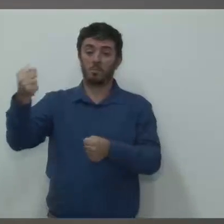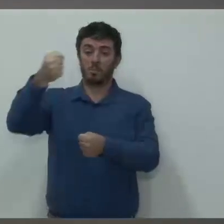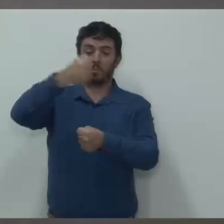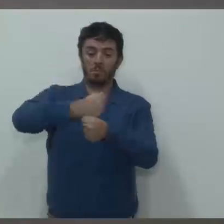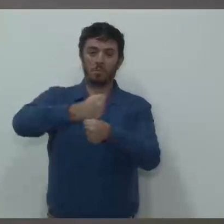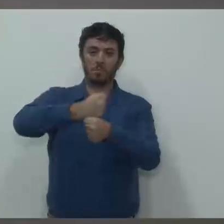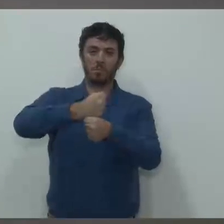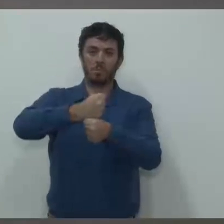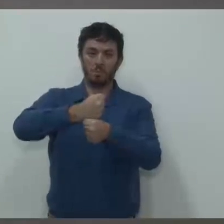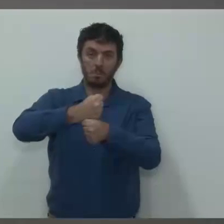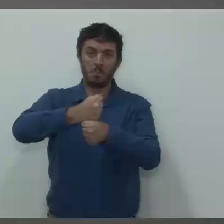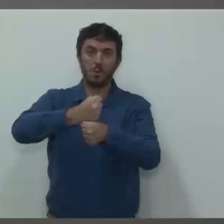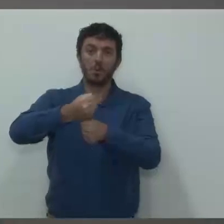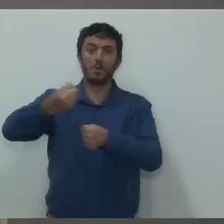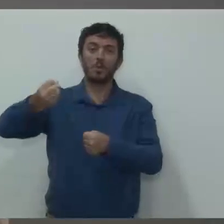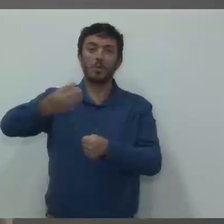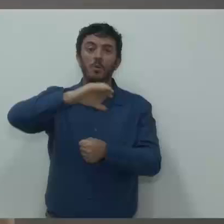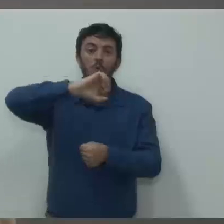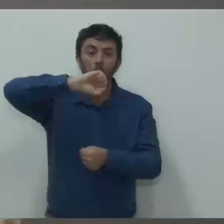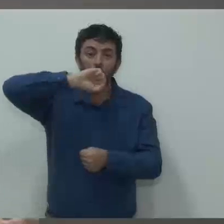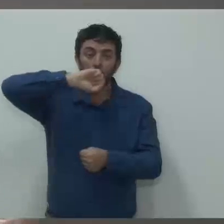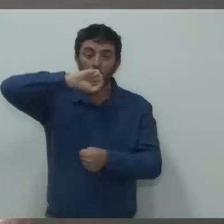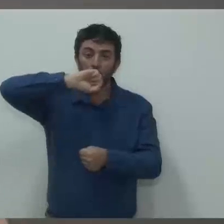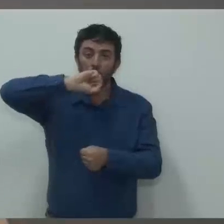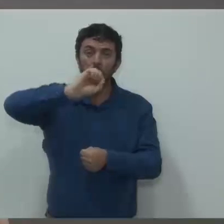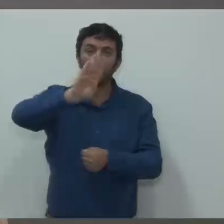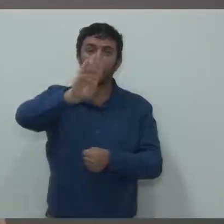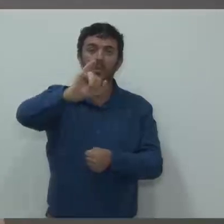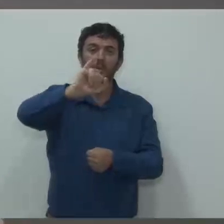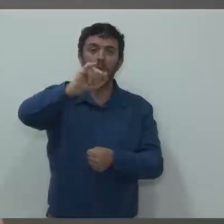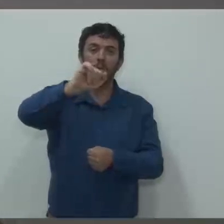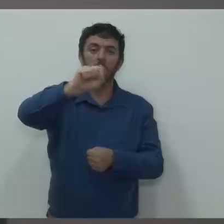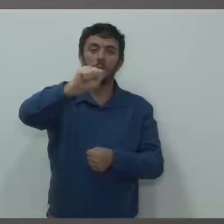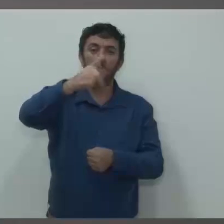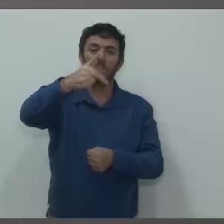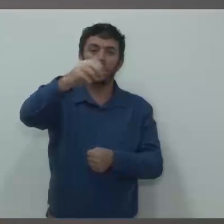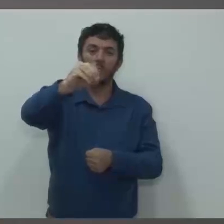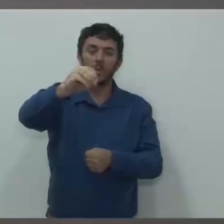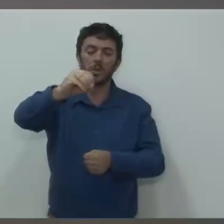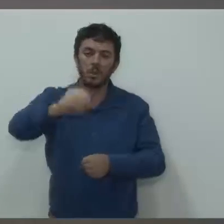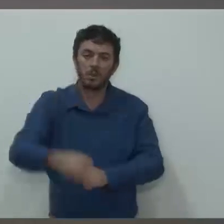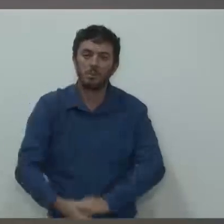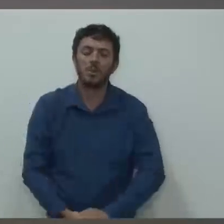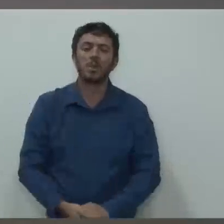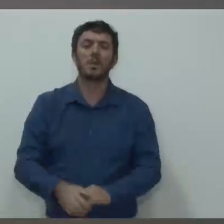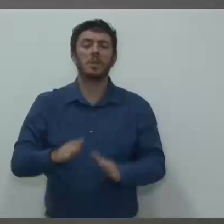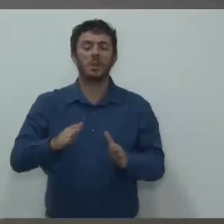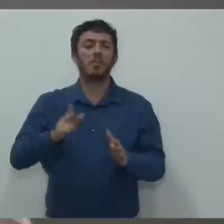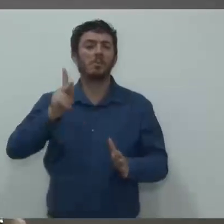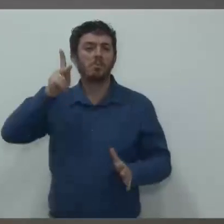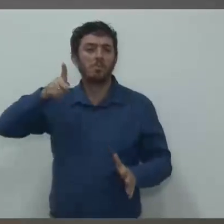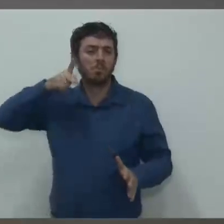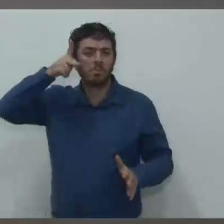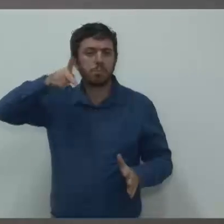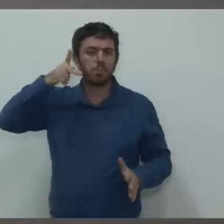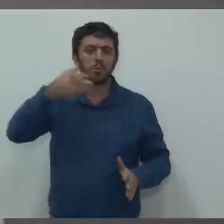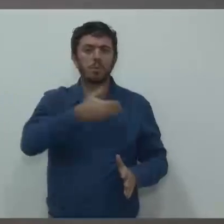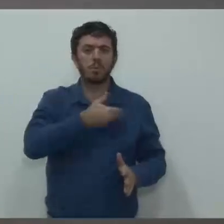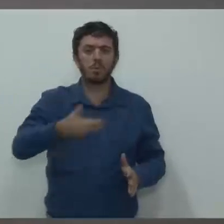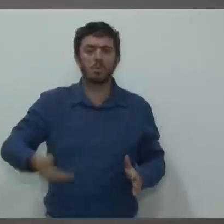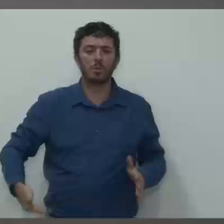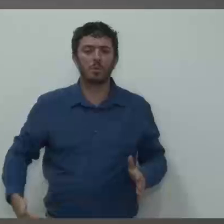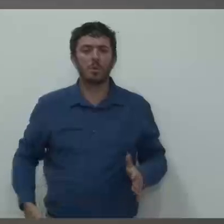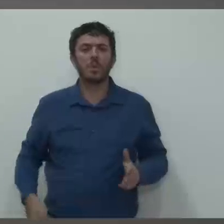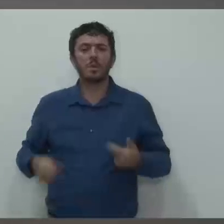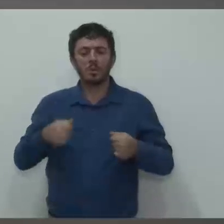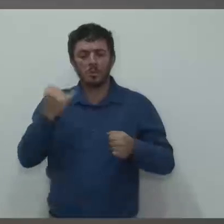a política pública ela se faz presente no meio das comunidades, não é? As comunidades, elas vivem em função da política pública. Eu faço